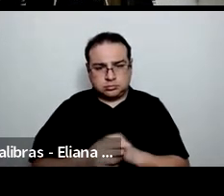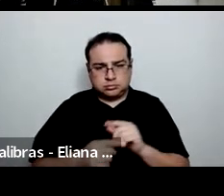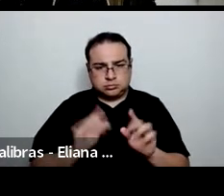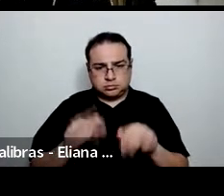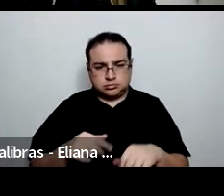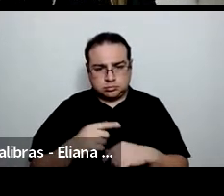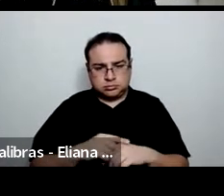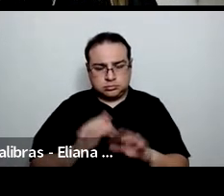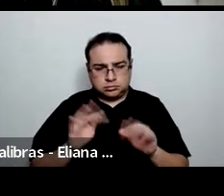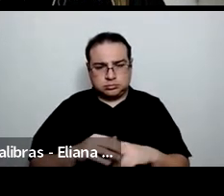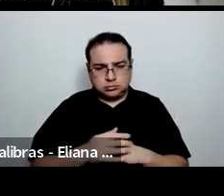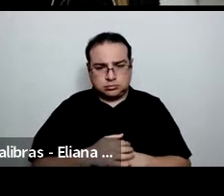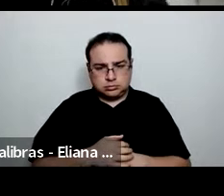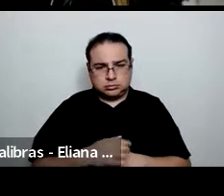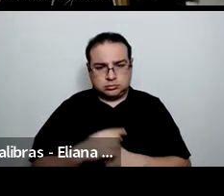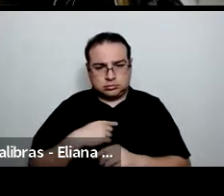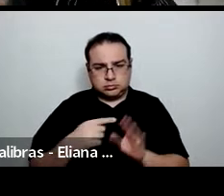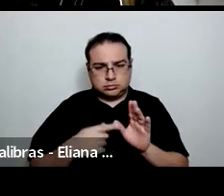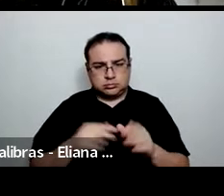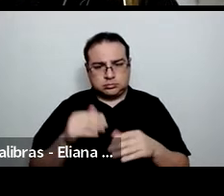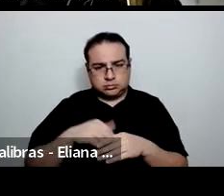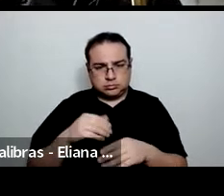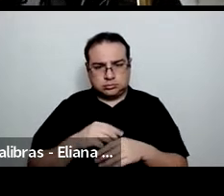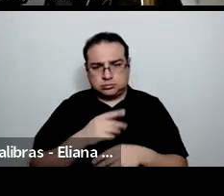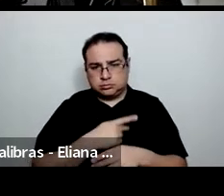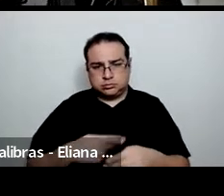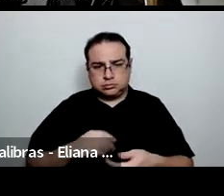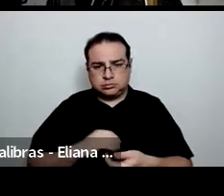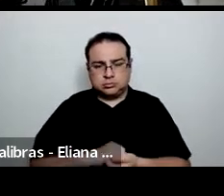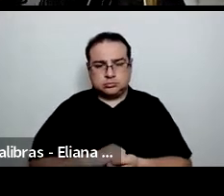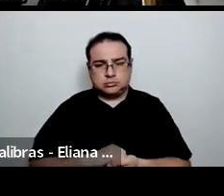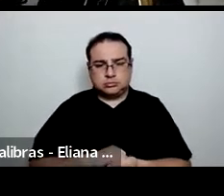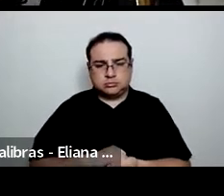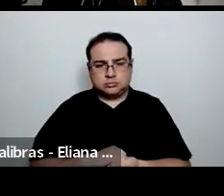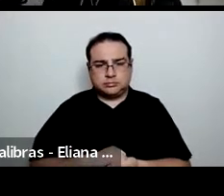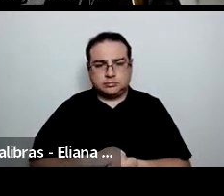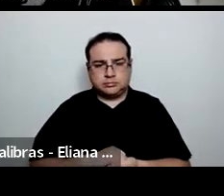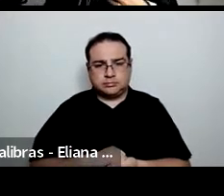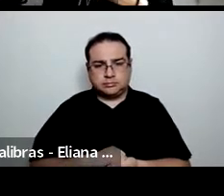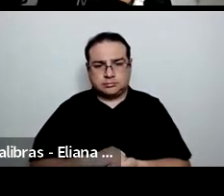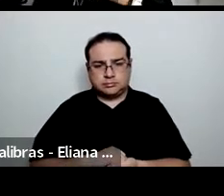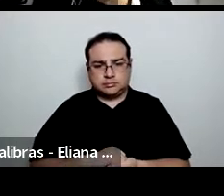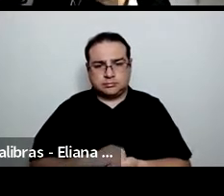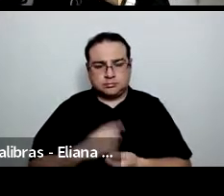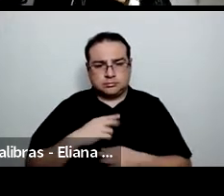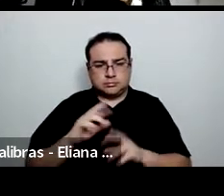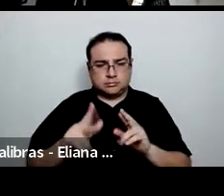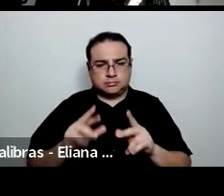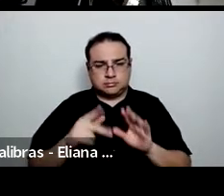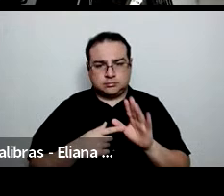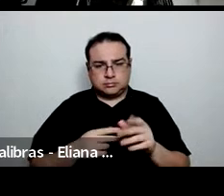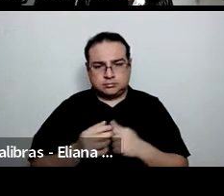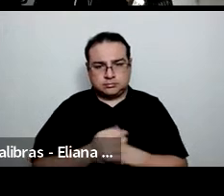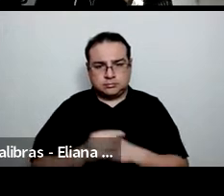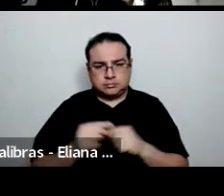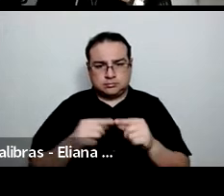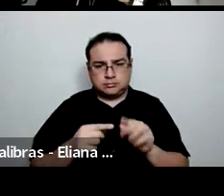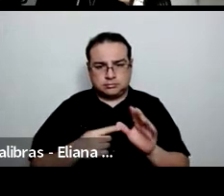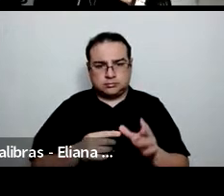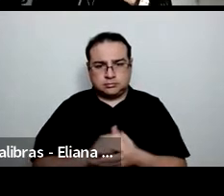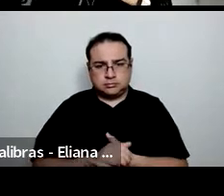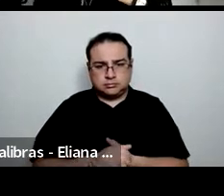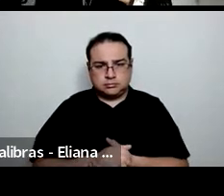após o final da legislatura e como pode ser um em alguma divergência nesse sentido